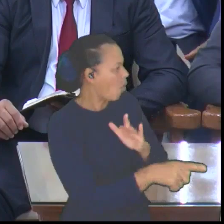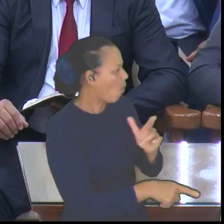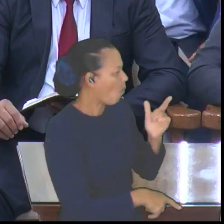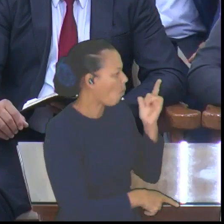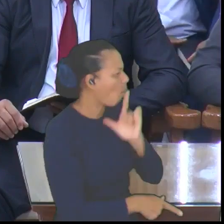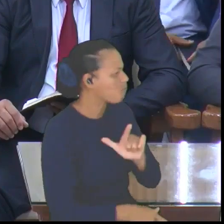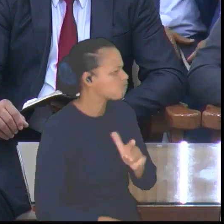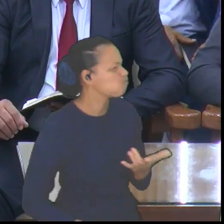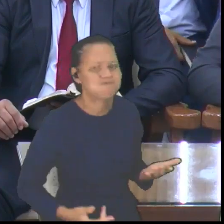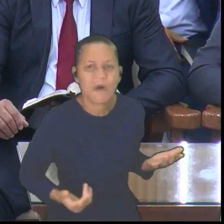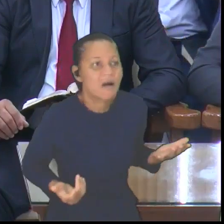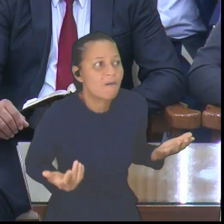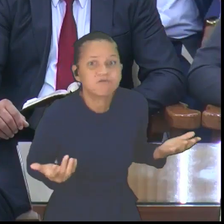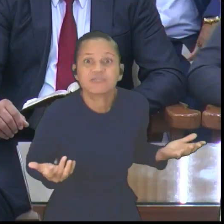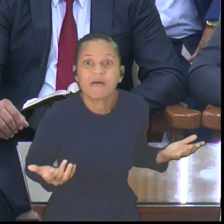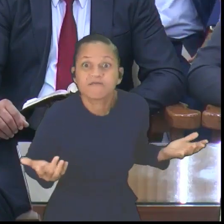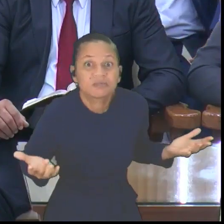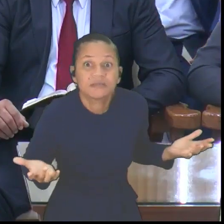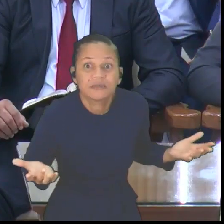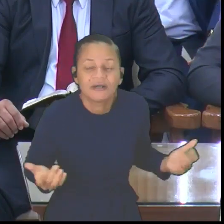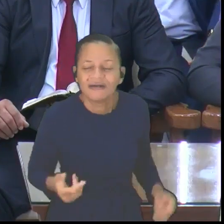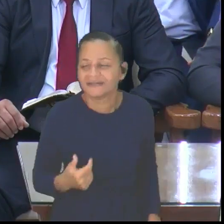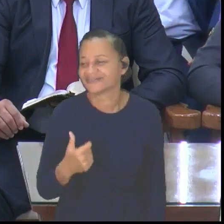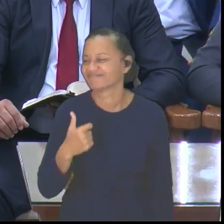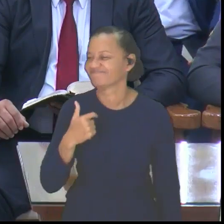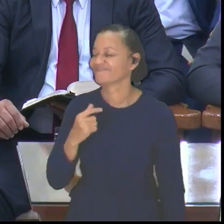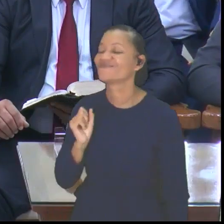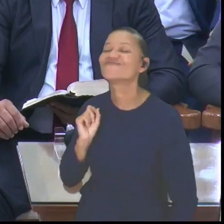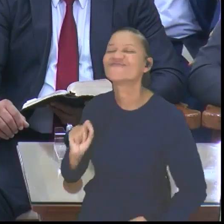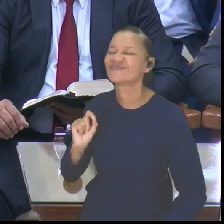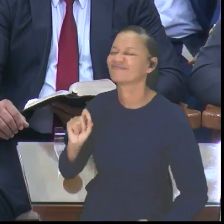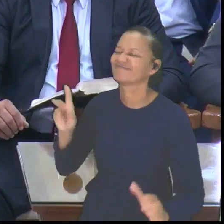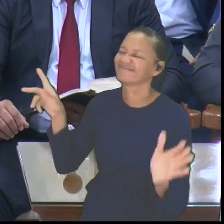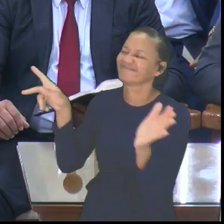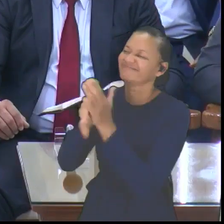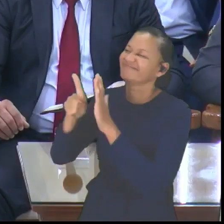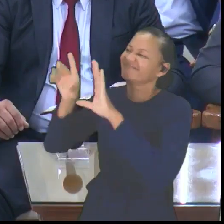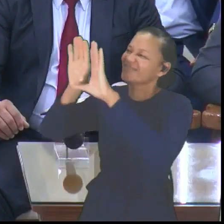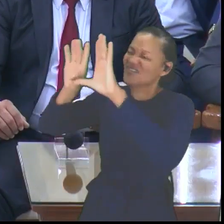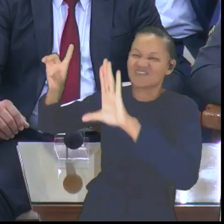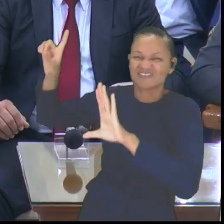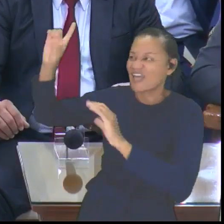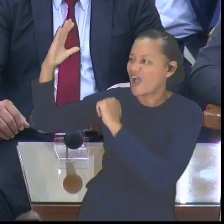foi isso? E você vai dizer: foi a intervenção